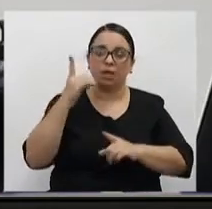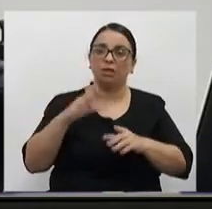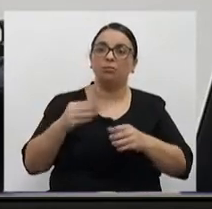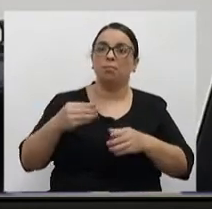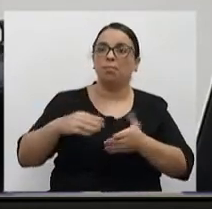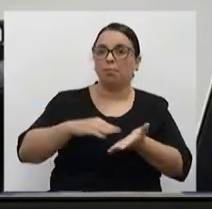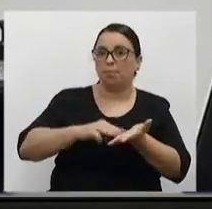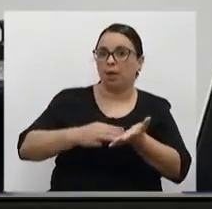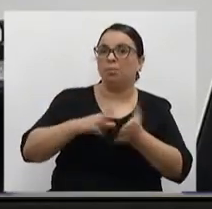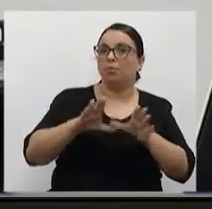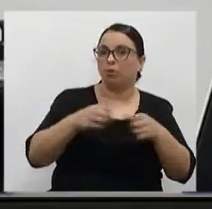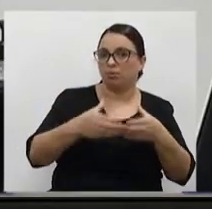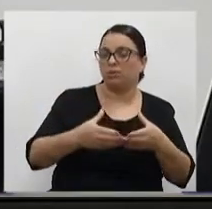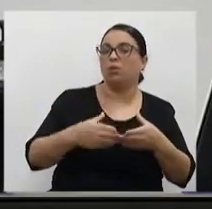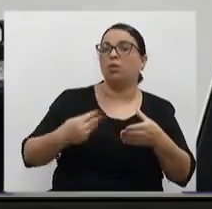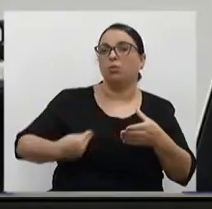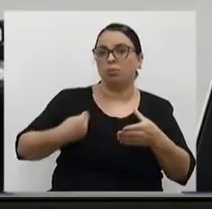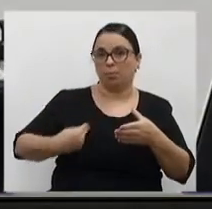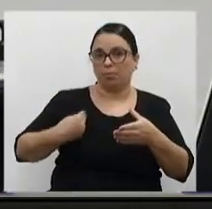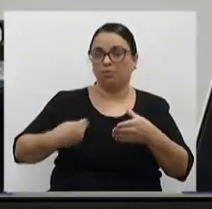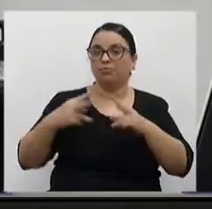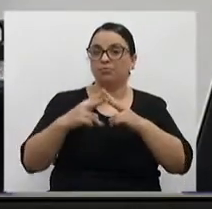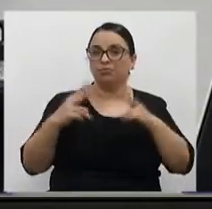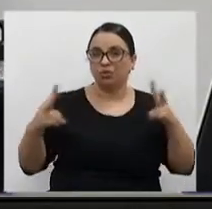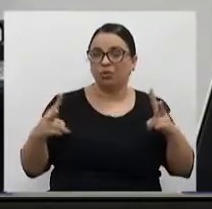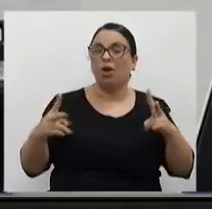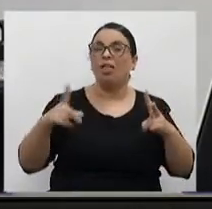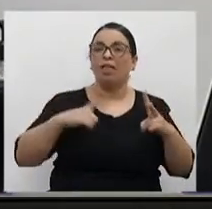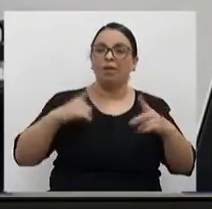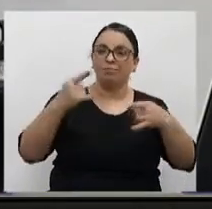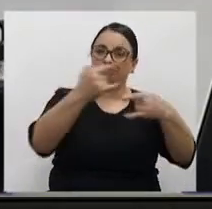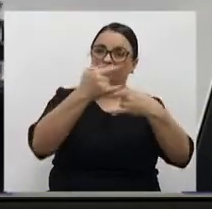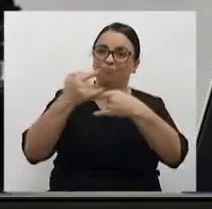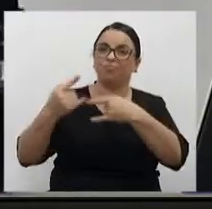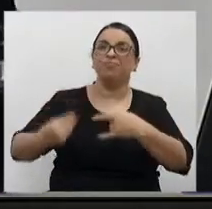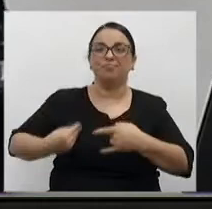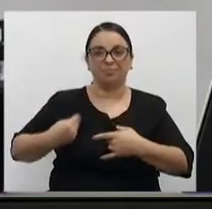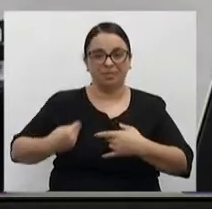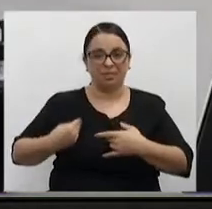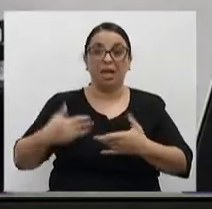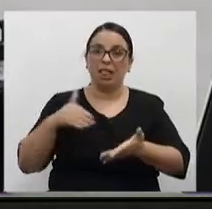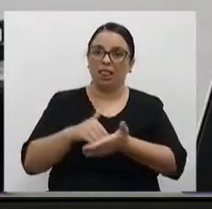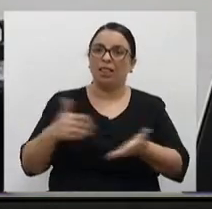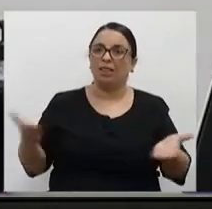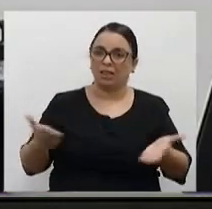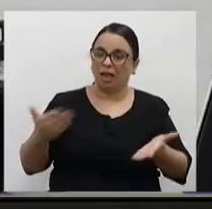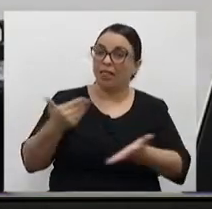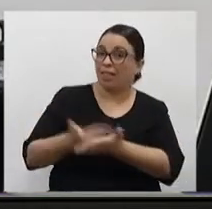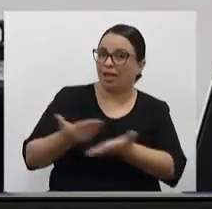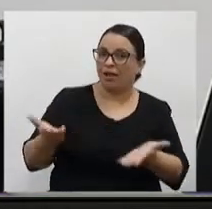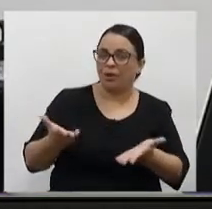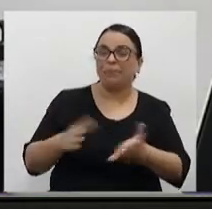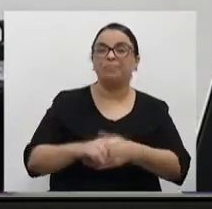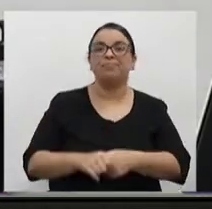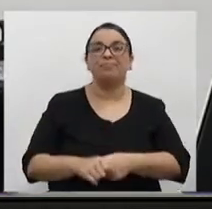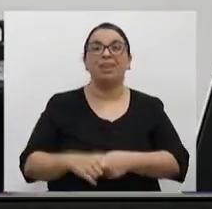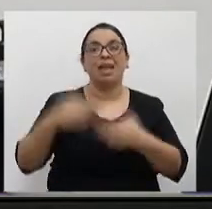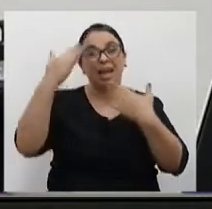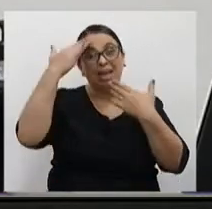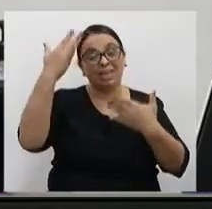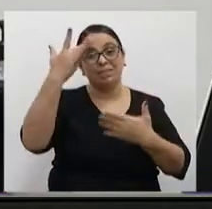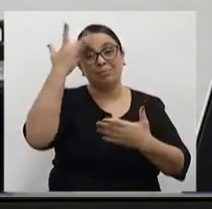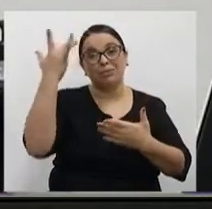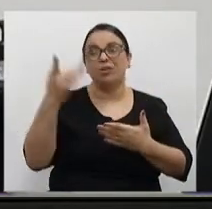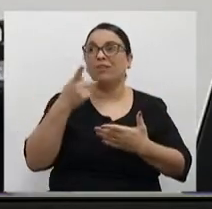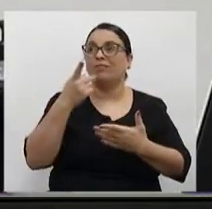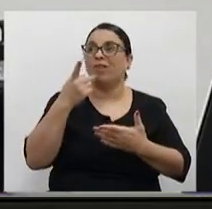virtual, tá aí, né, estão presentes até agora. Então, eu agradeço demais. Agradeço aqueles que abriram mão da fala, né? É o